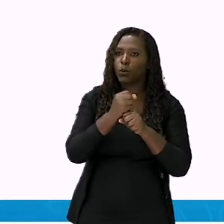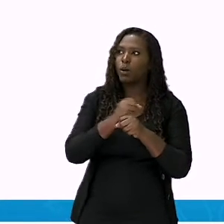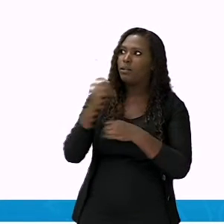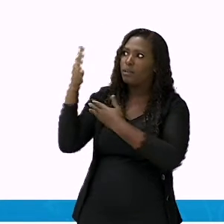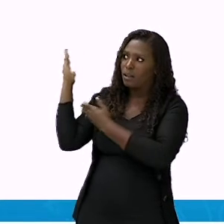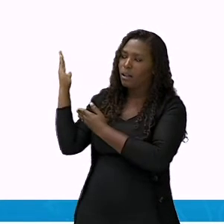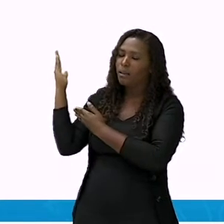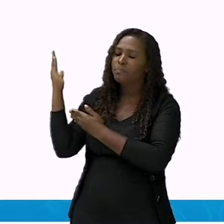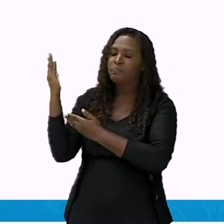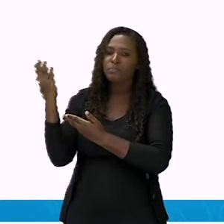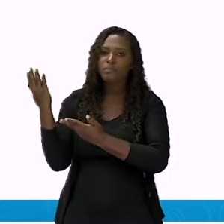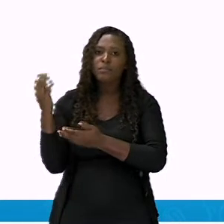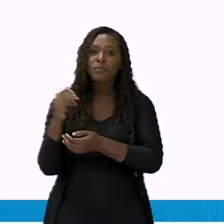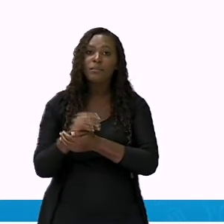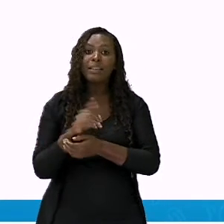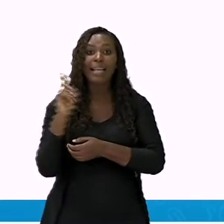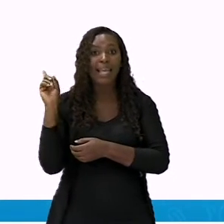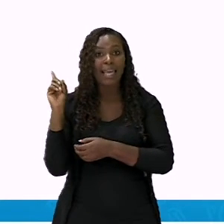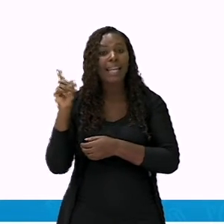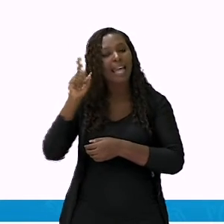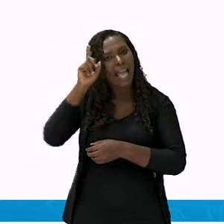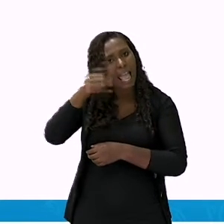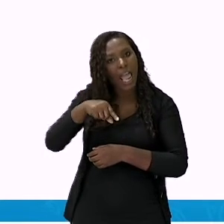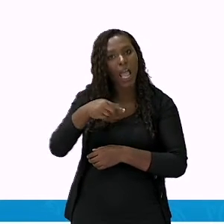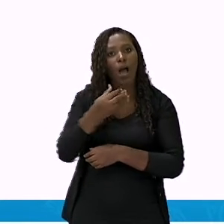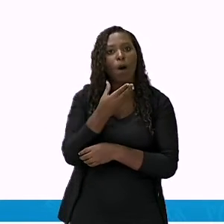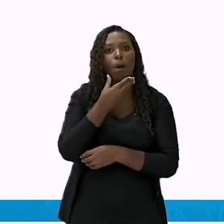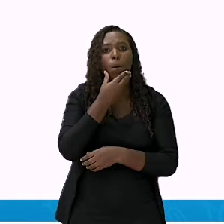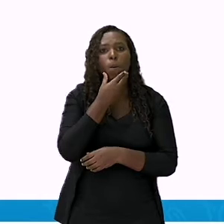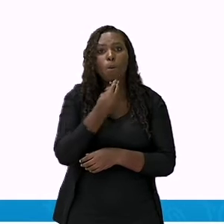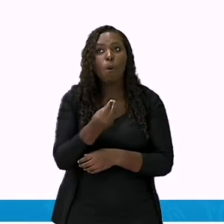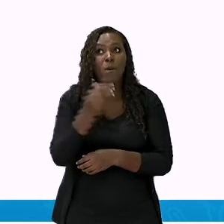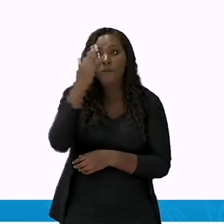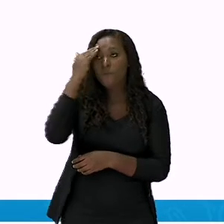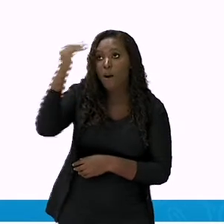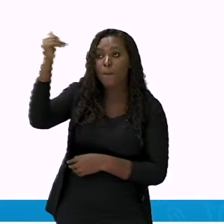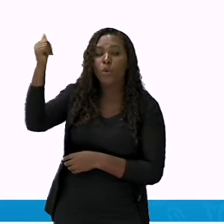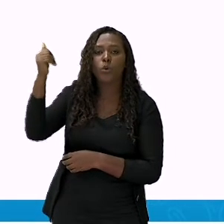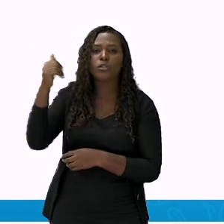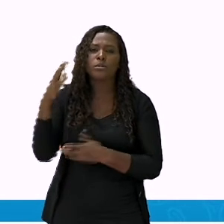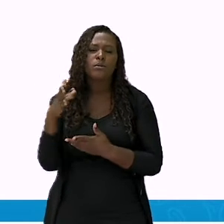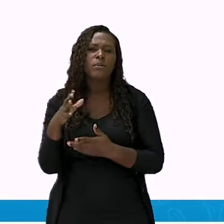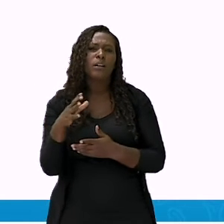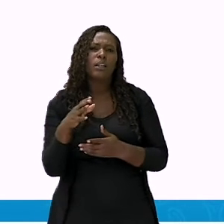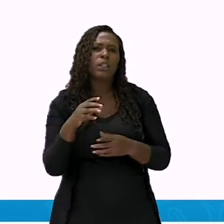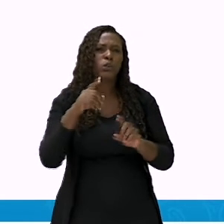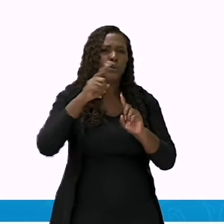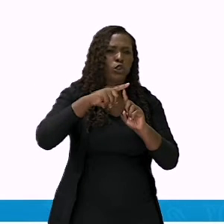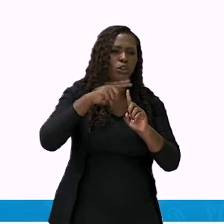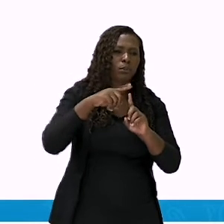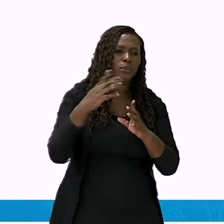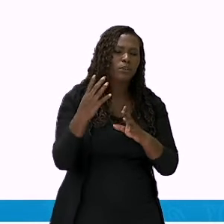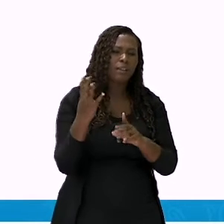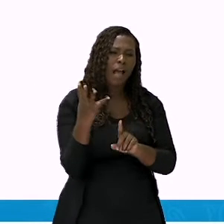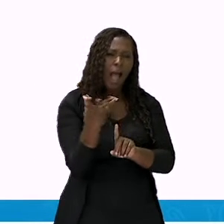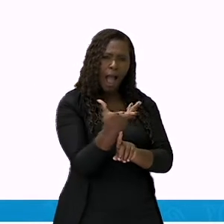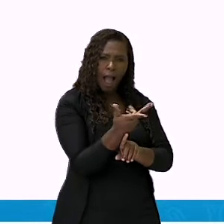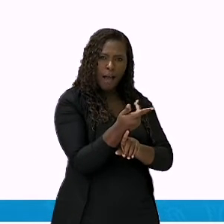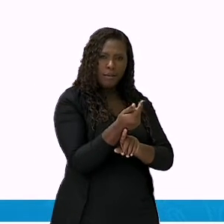das artes, sendo um nome indispensável no modernismo europeu. Então, Kandinsky ele